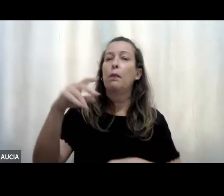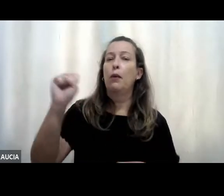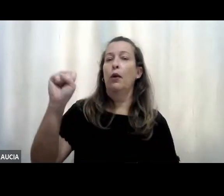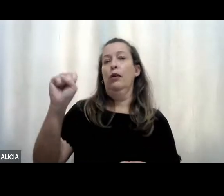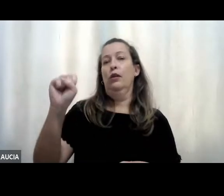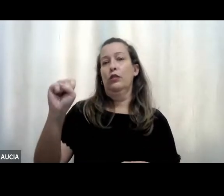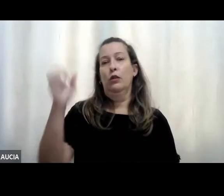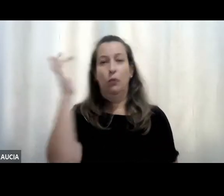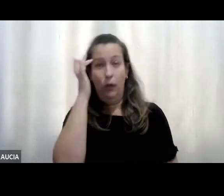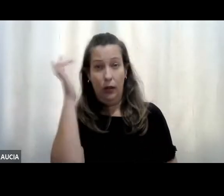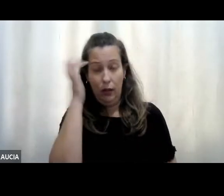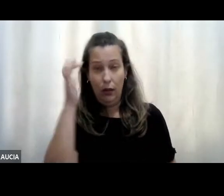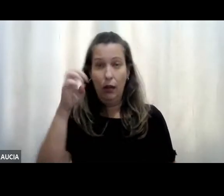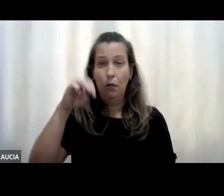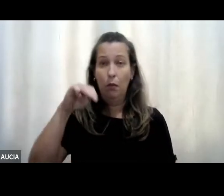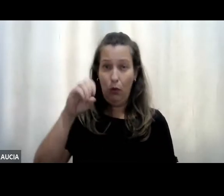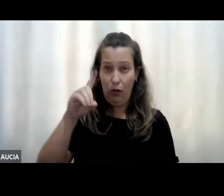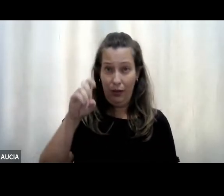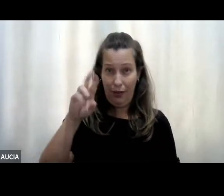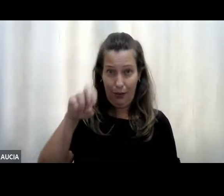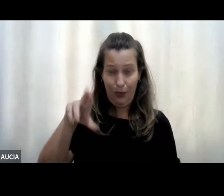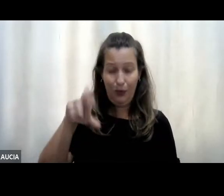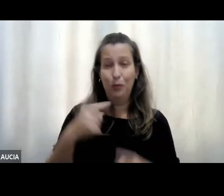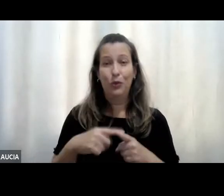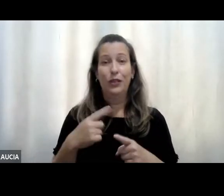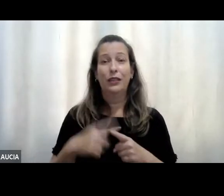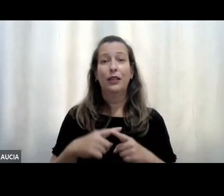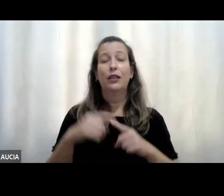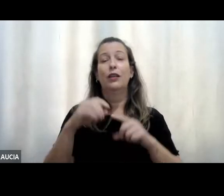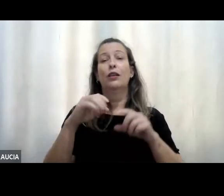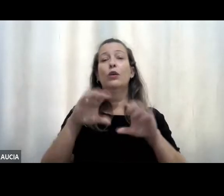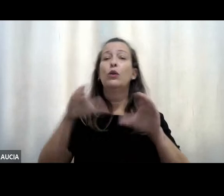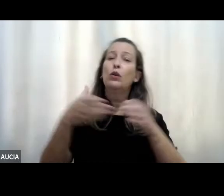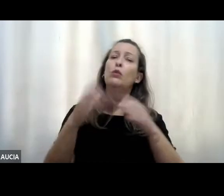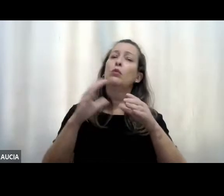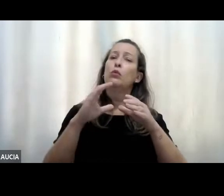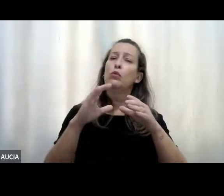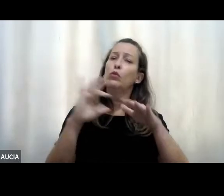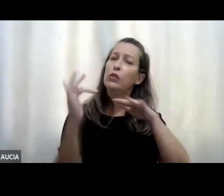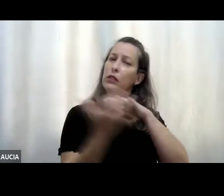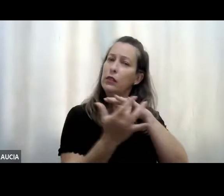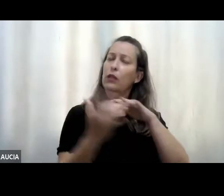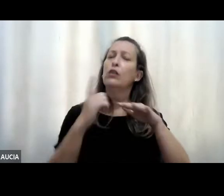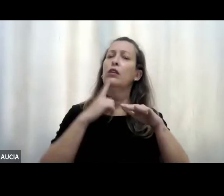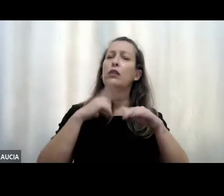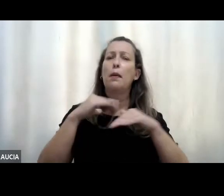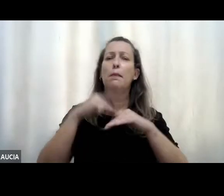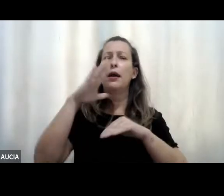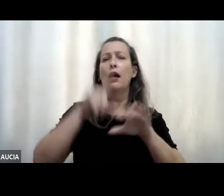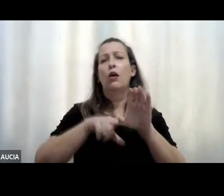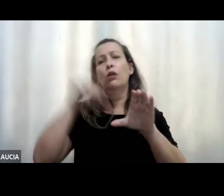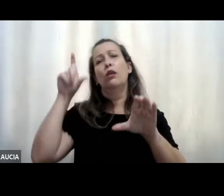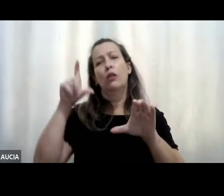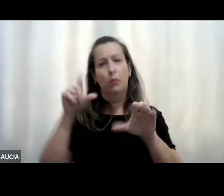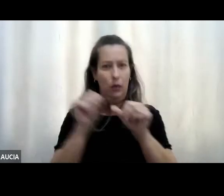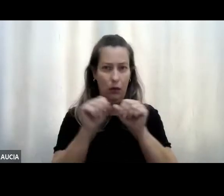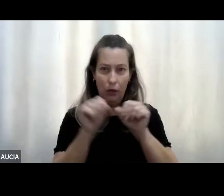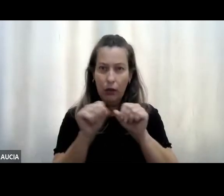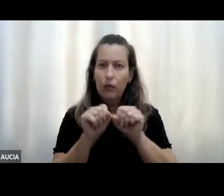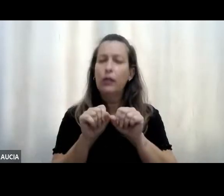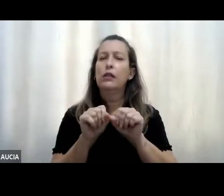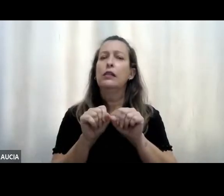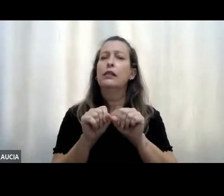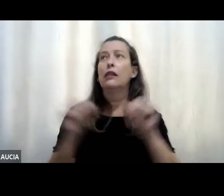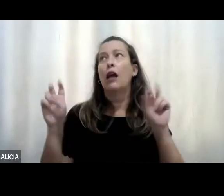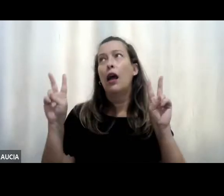grupos sociais, eles ganharam autonomia para ganhar mais autonomia para construir